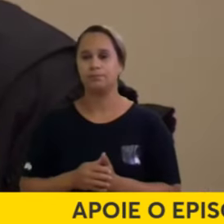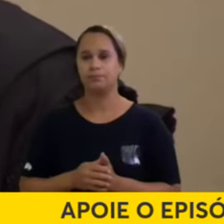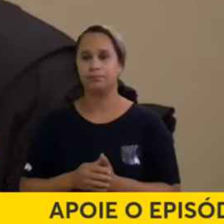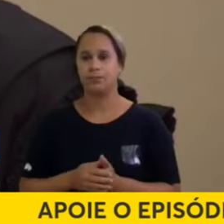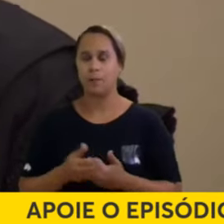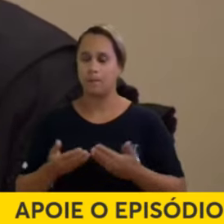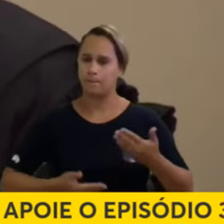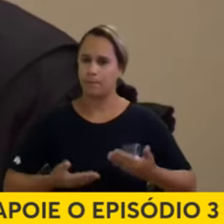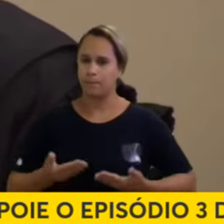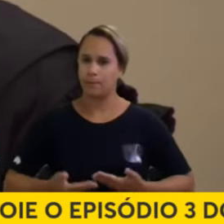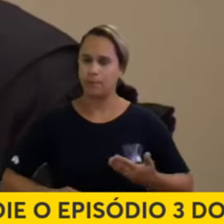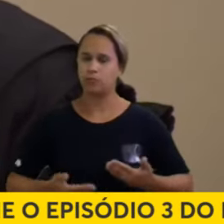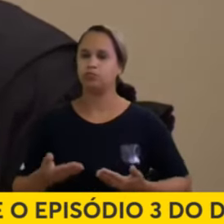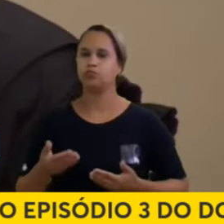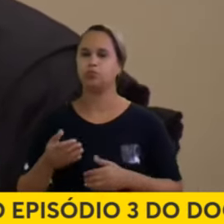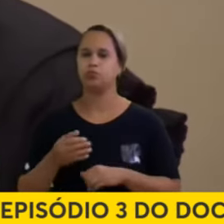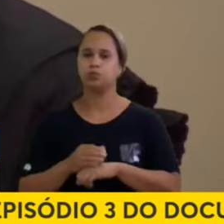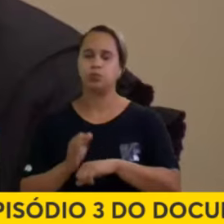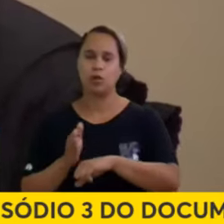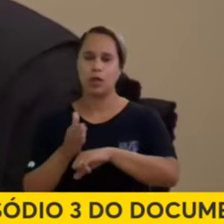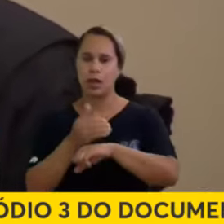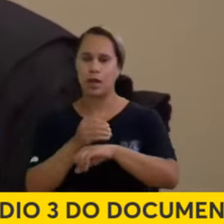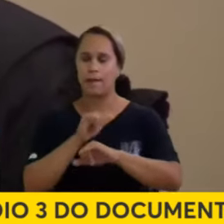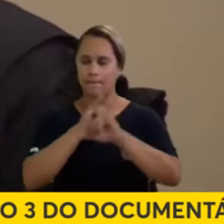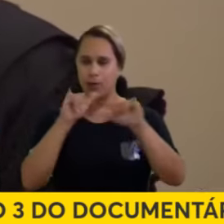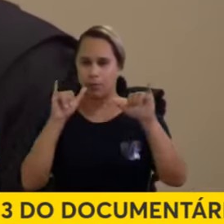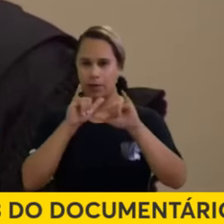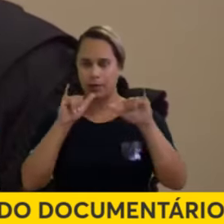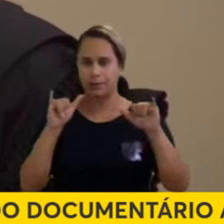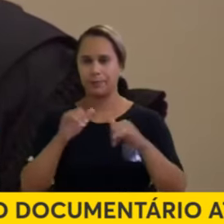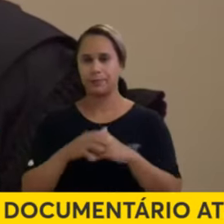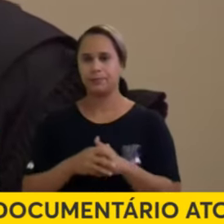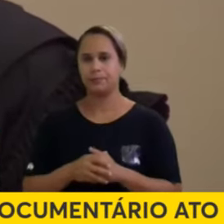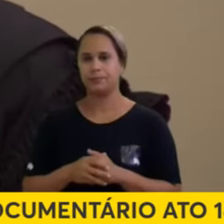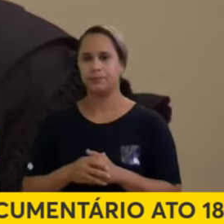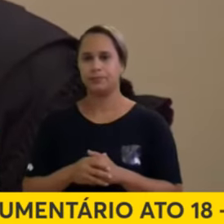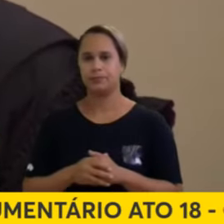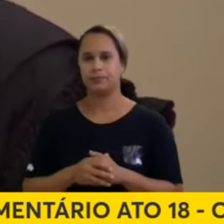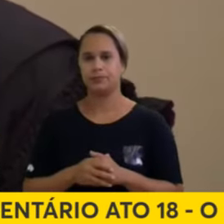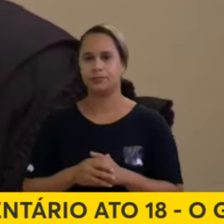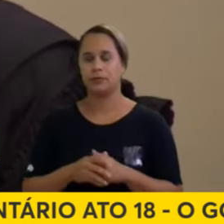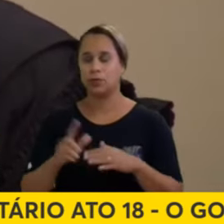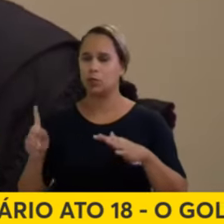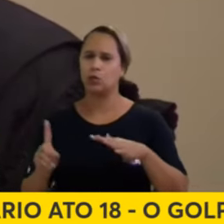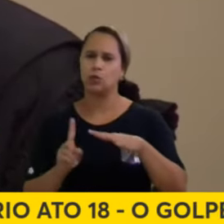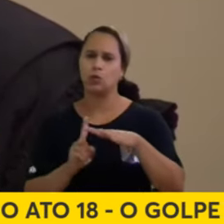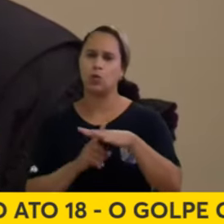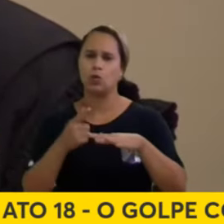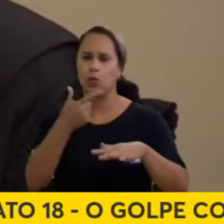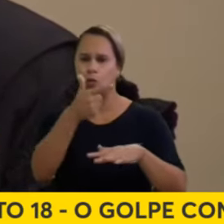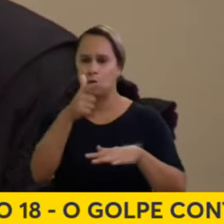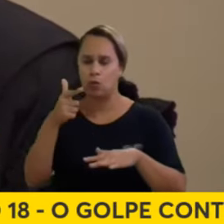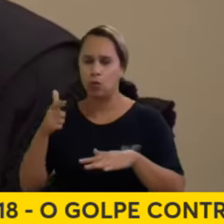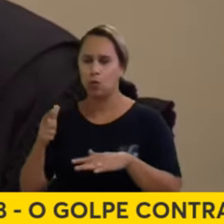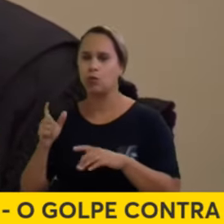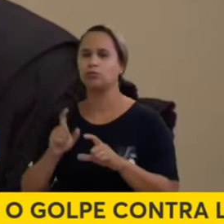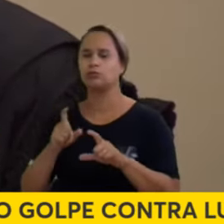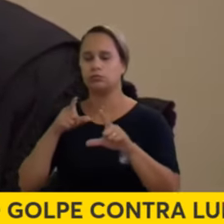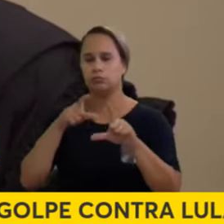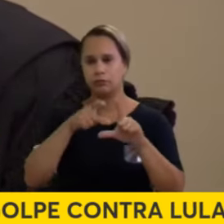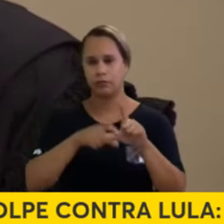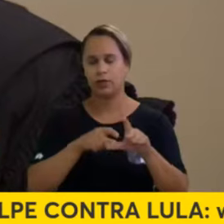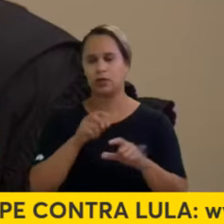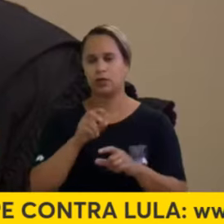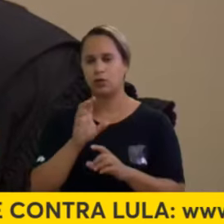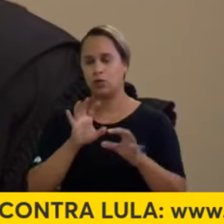da campanha os demais passageiros inu incluem outros correligionários filiados a união Brasil e as demais pessoas cuja